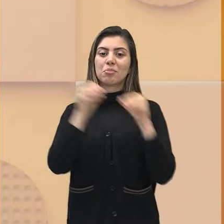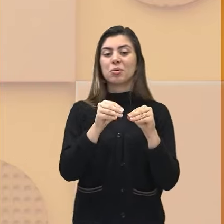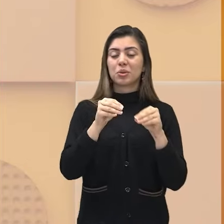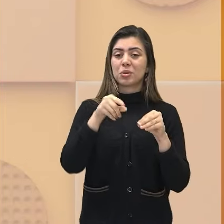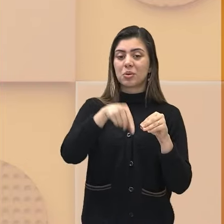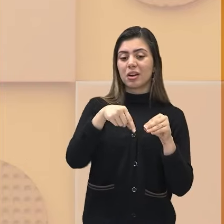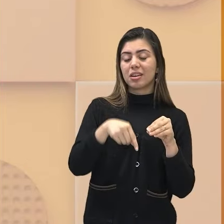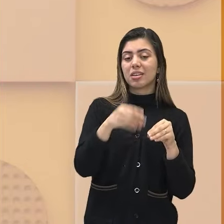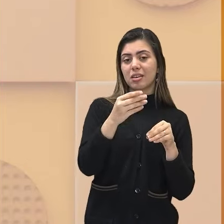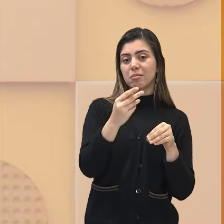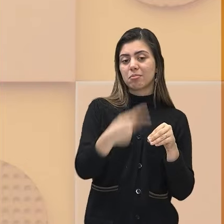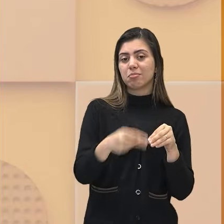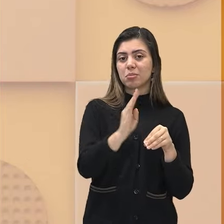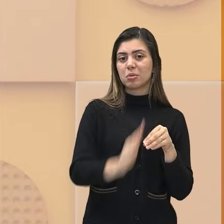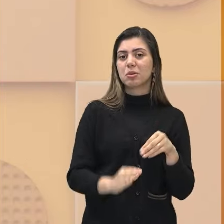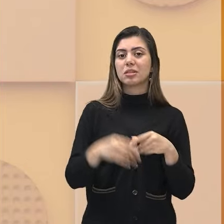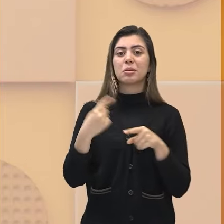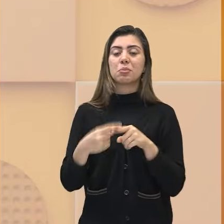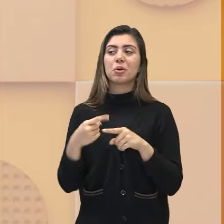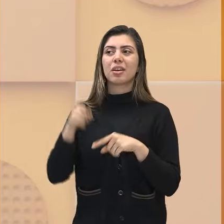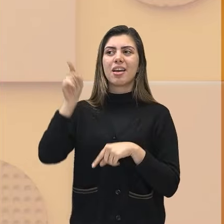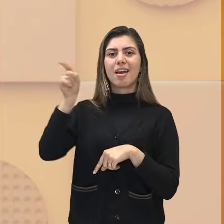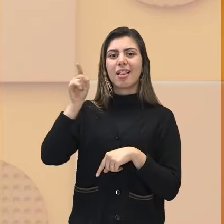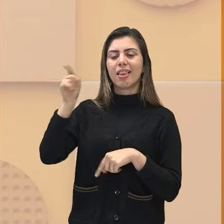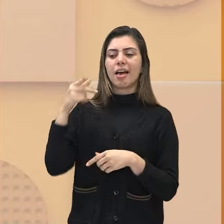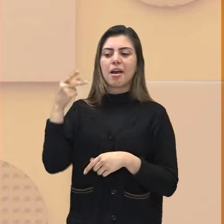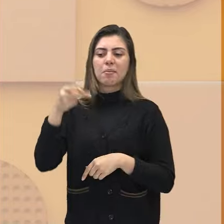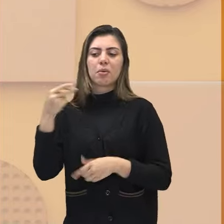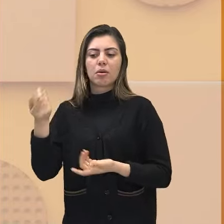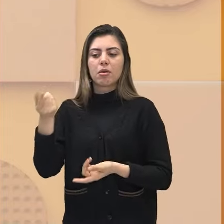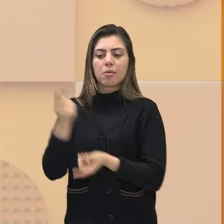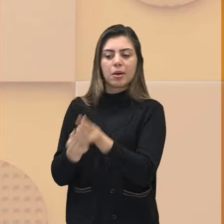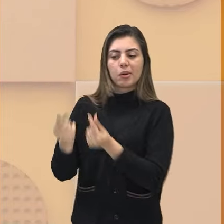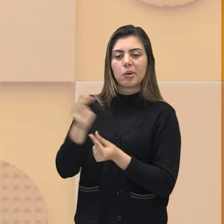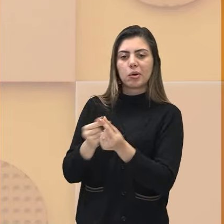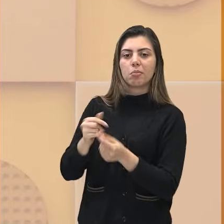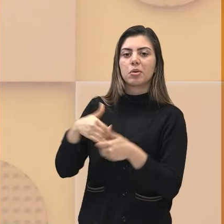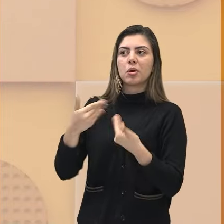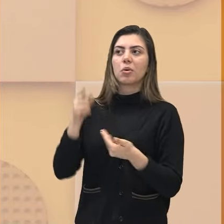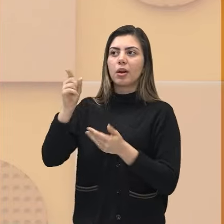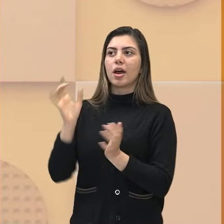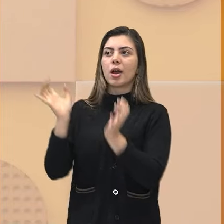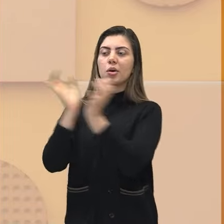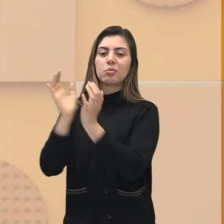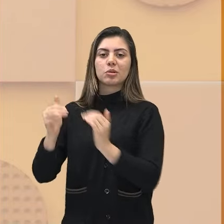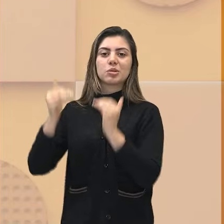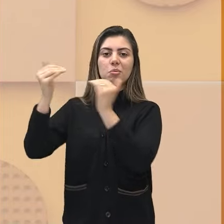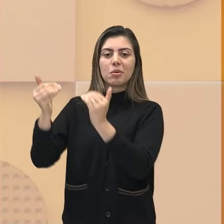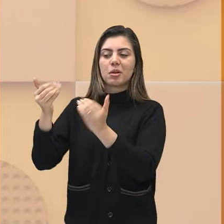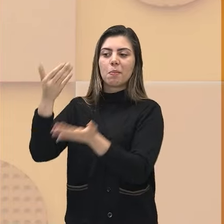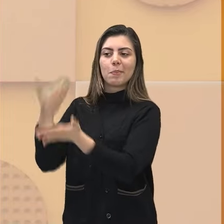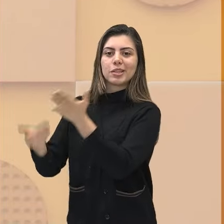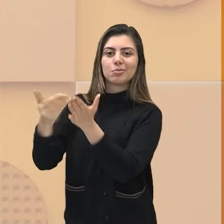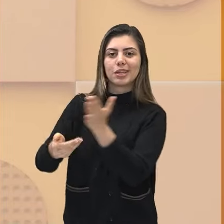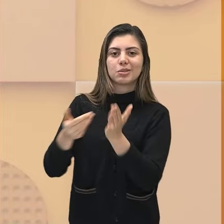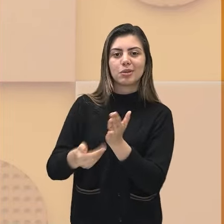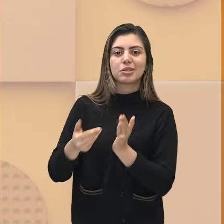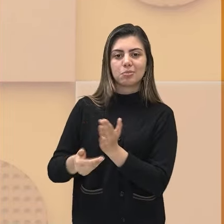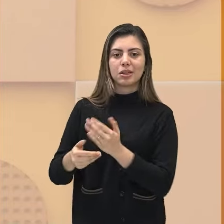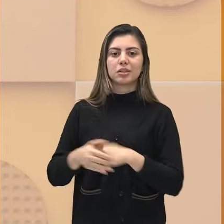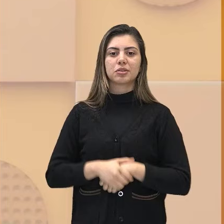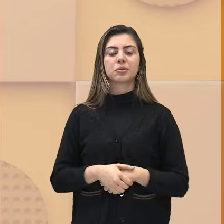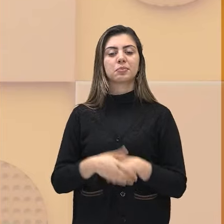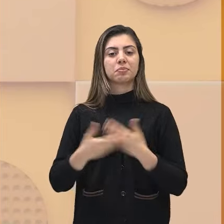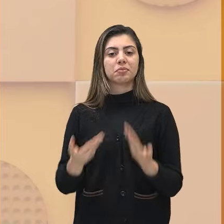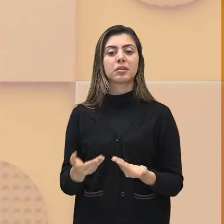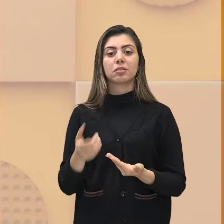o poder econômico, o poder político, os privilégios de nobreza que eles detinham. Enquanto isso, Portugal estava crescendo cada vez